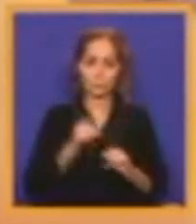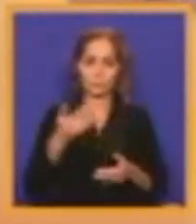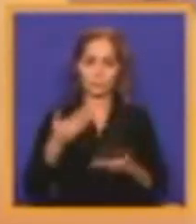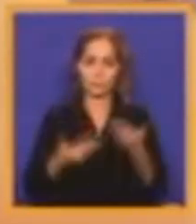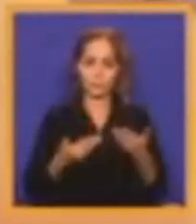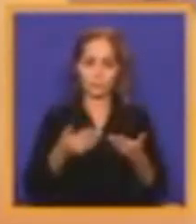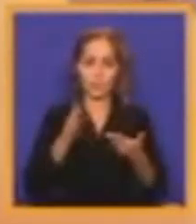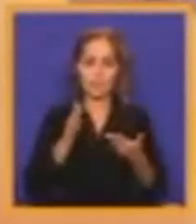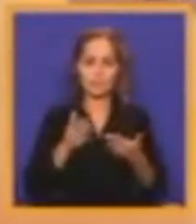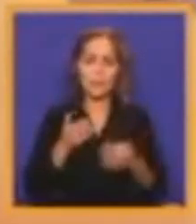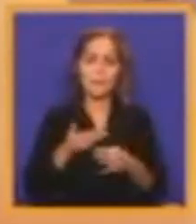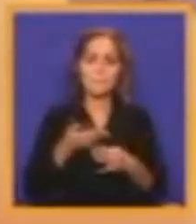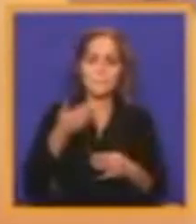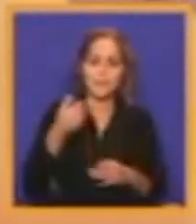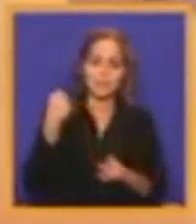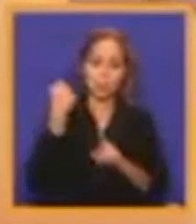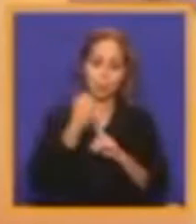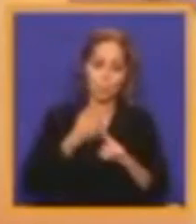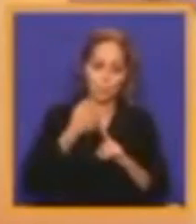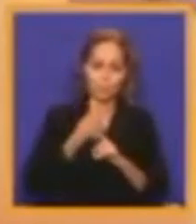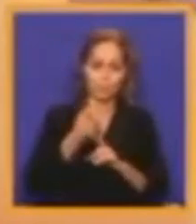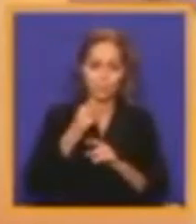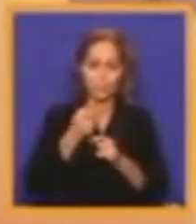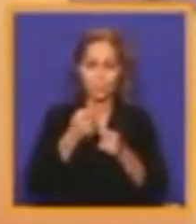vão ter que ser um pouco combatidas e